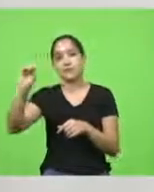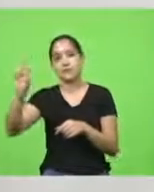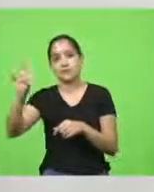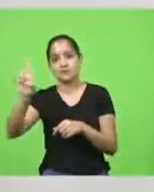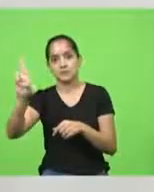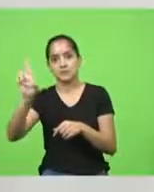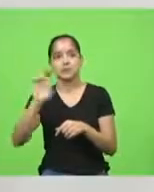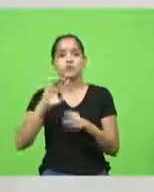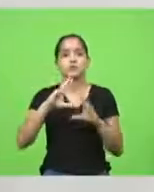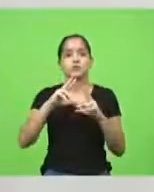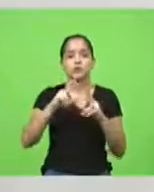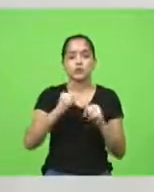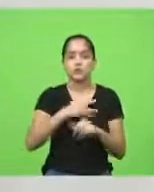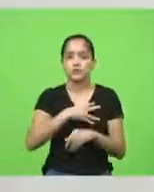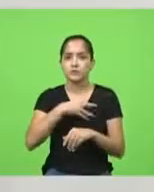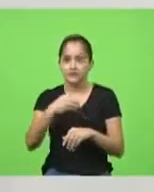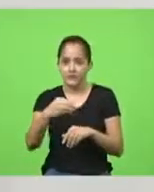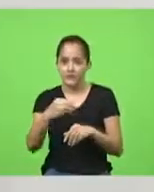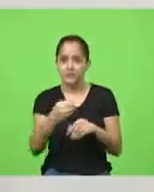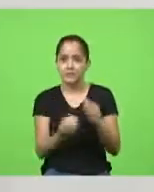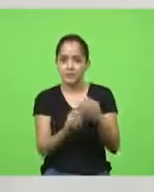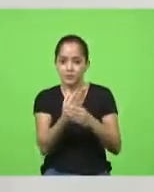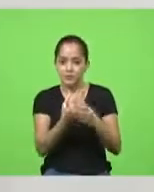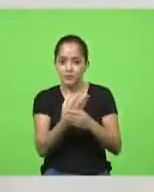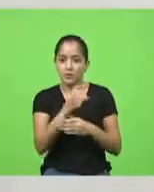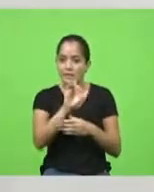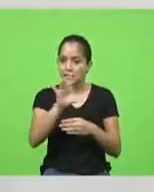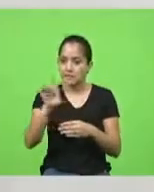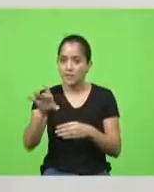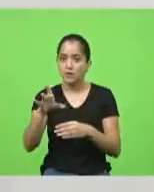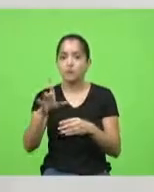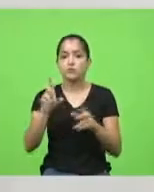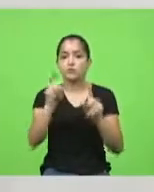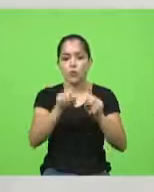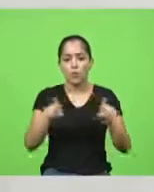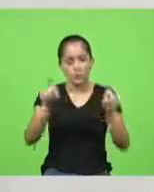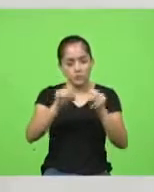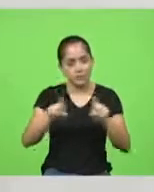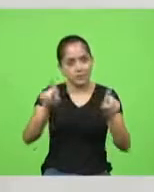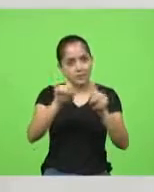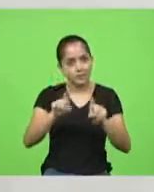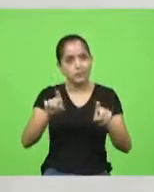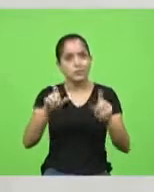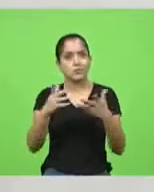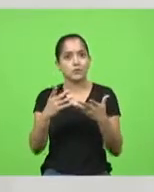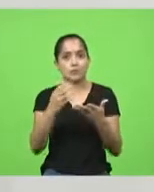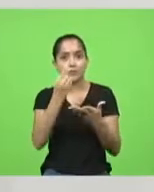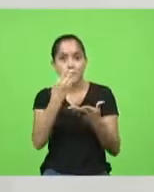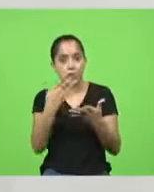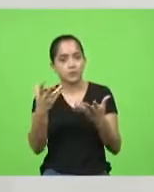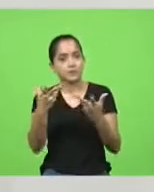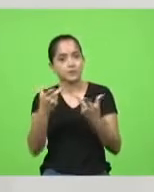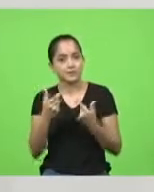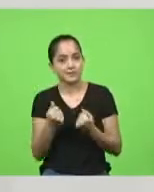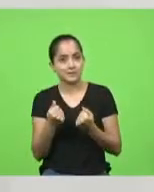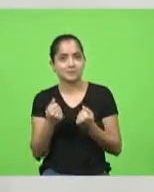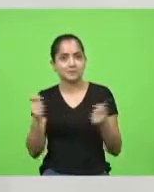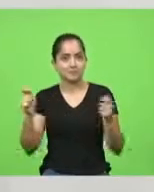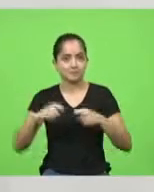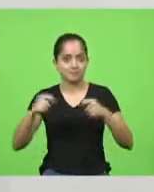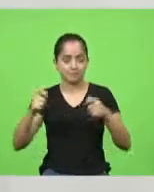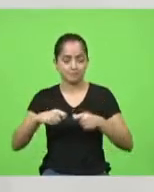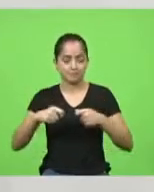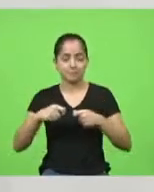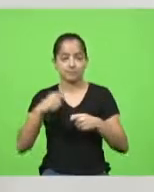rural ele possa ter o seu computador de qualidade. Nós tivemos ontem, no Ministério da